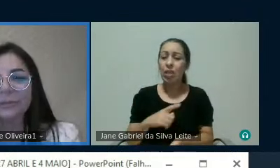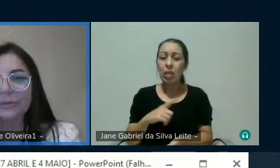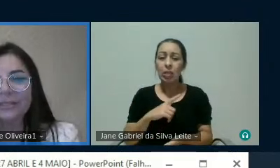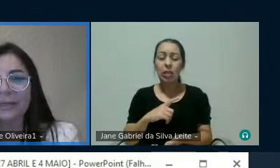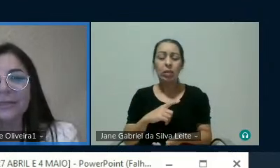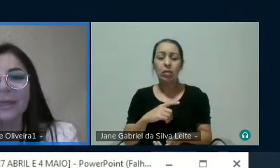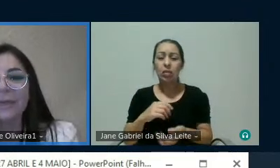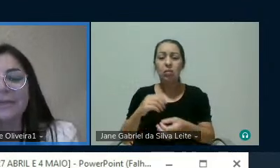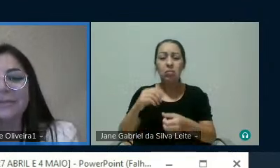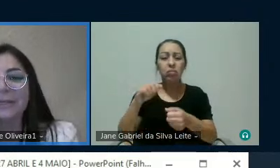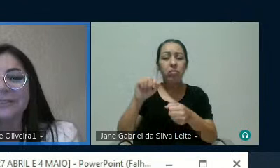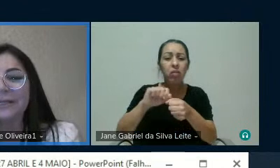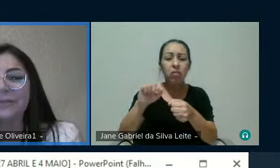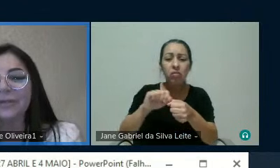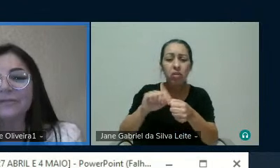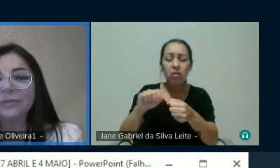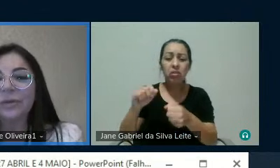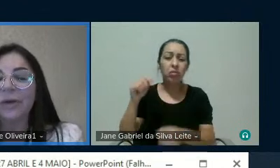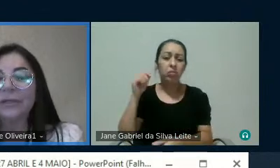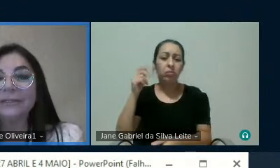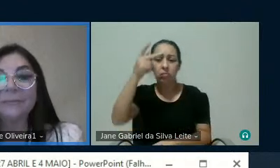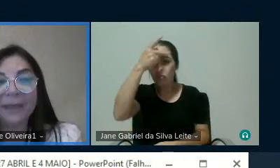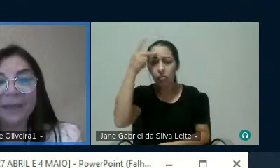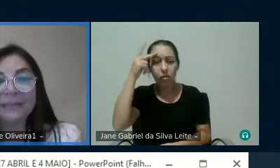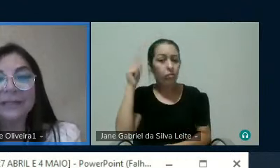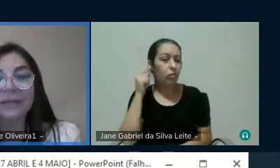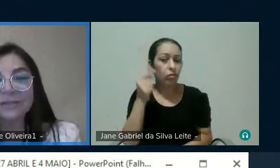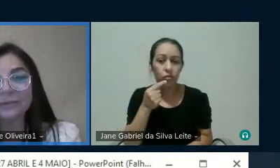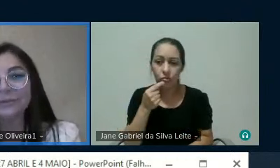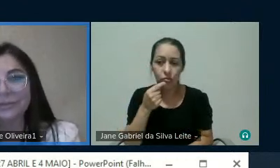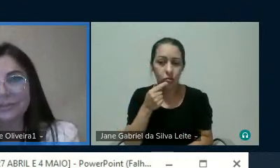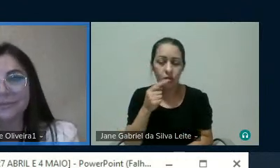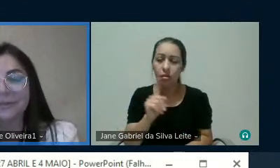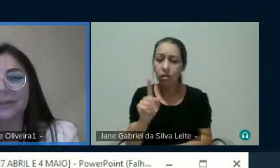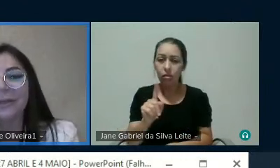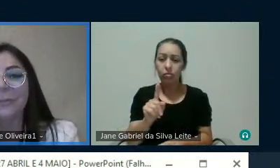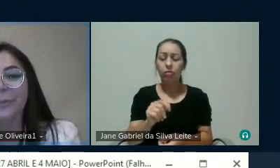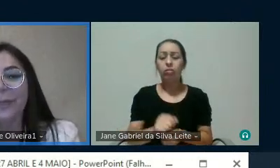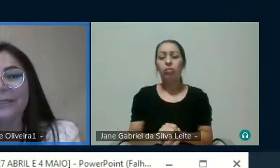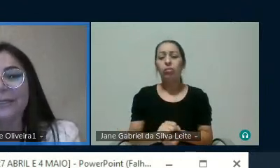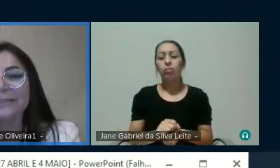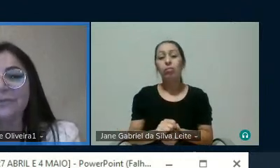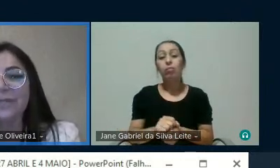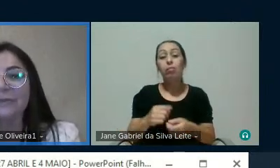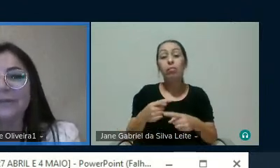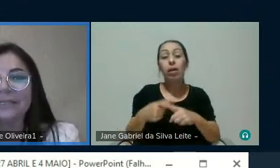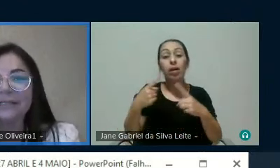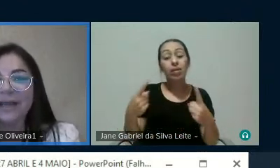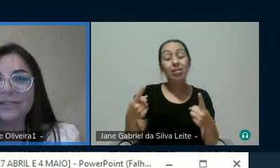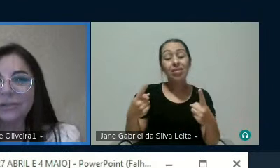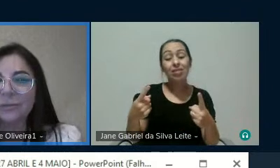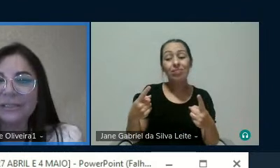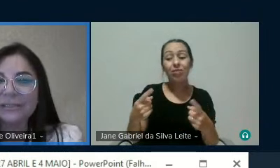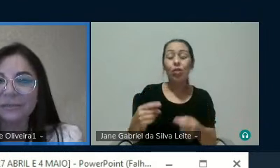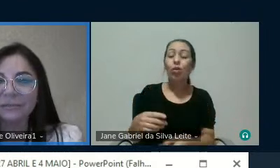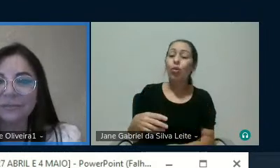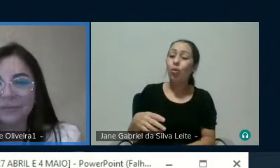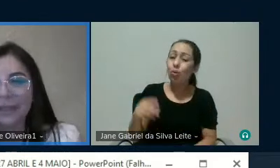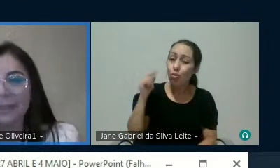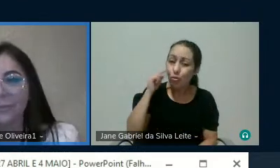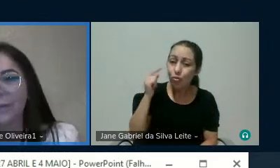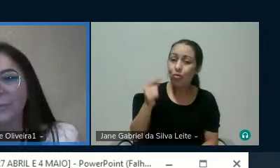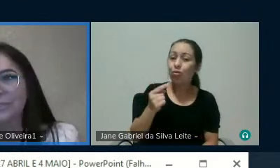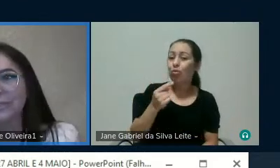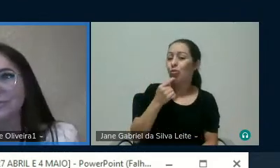produzida por surdos, né? Mas é uma literatura visual que também atrai os surdos, pela questão da facilidade de